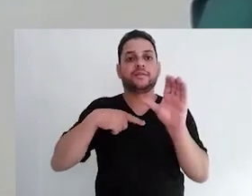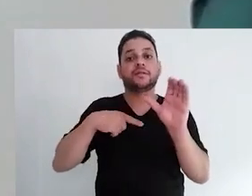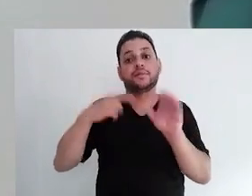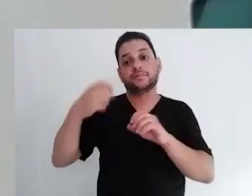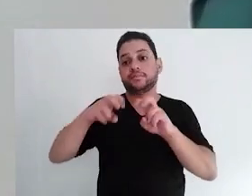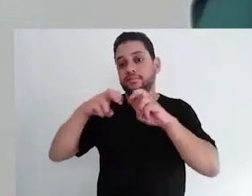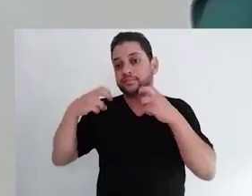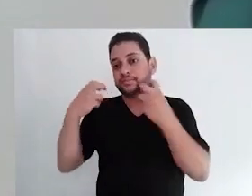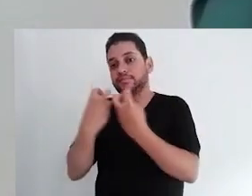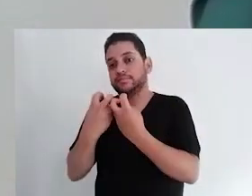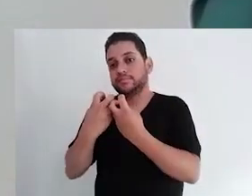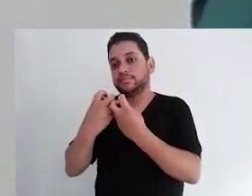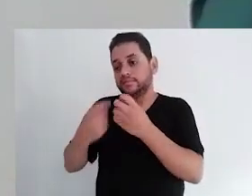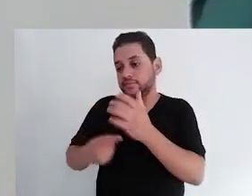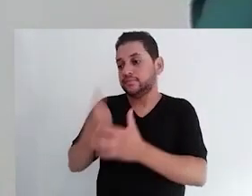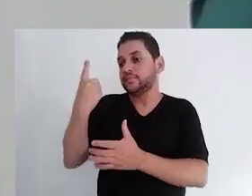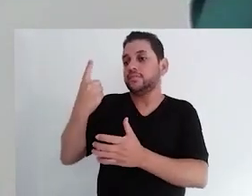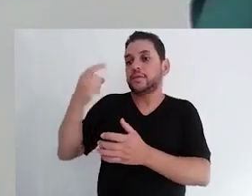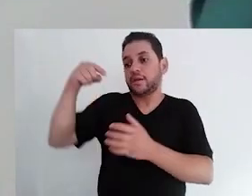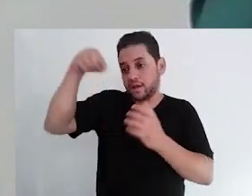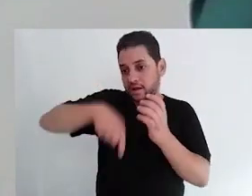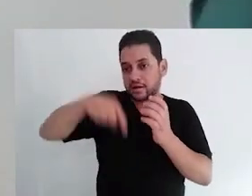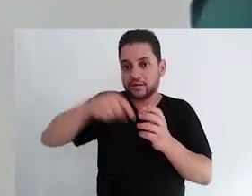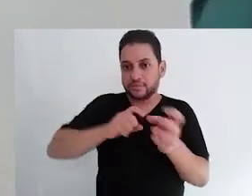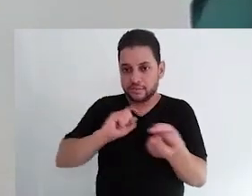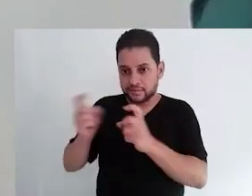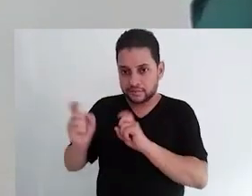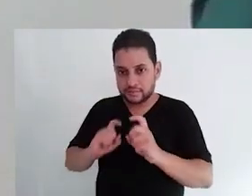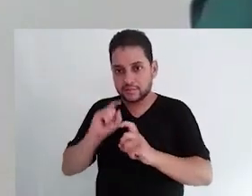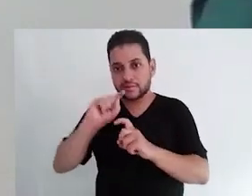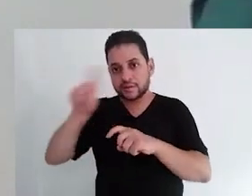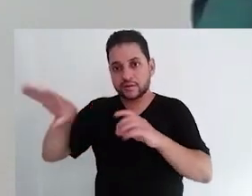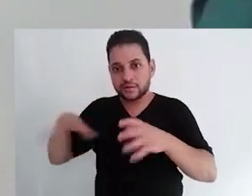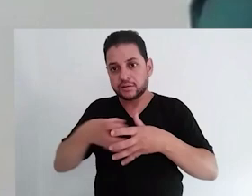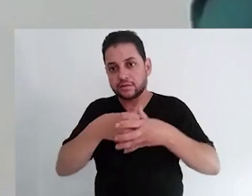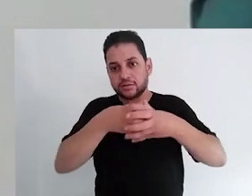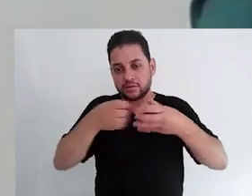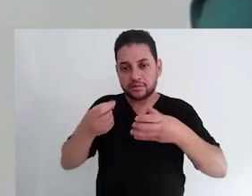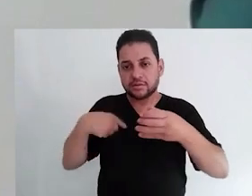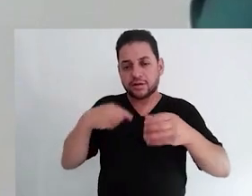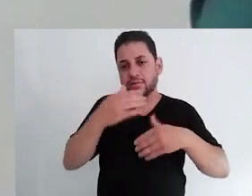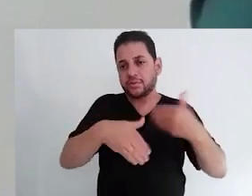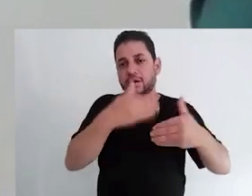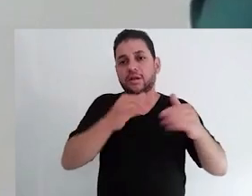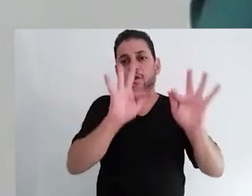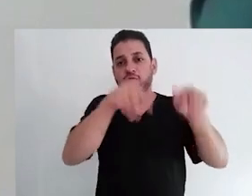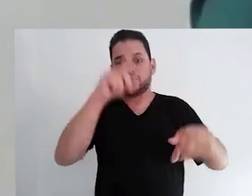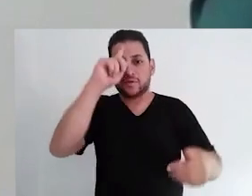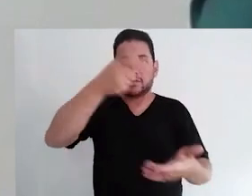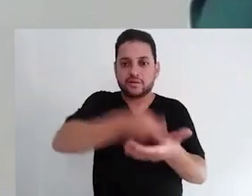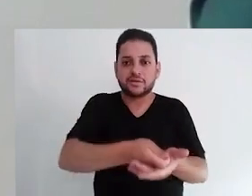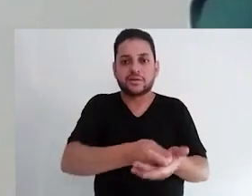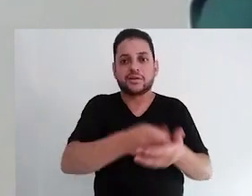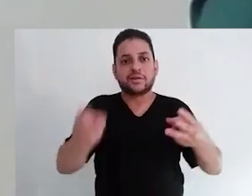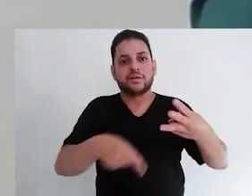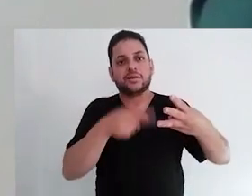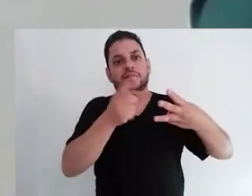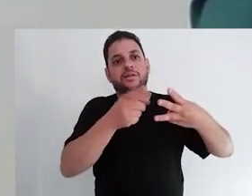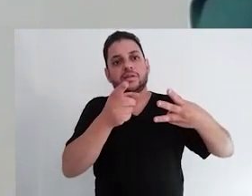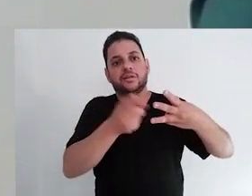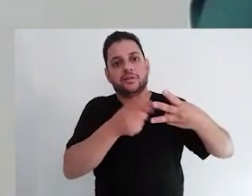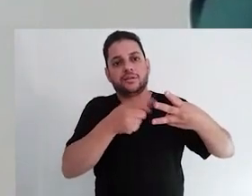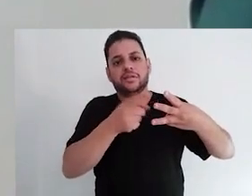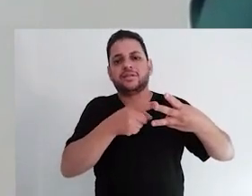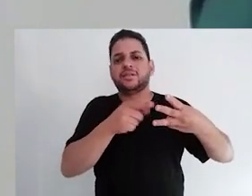audiência designada, realizada aqui, e segue nos núcleos até a sentença. E os processos do 2º núcleo, que são benefício por